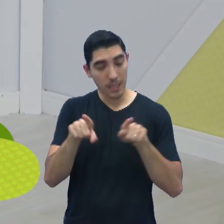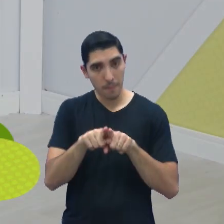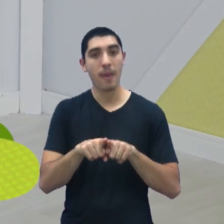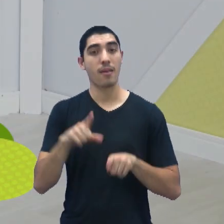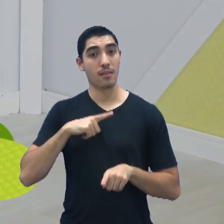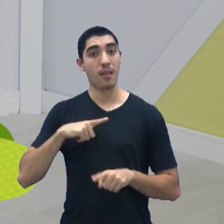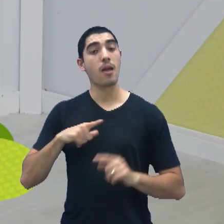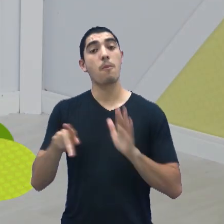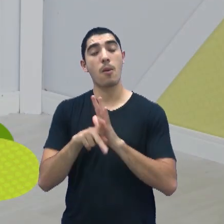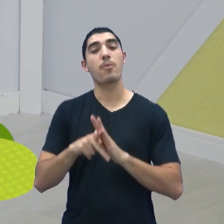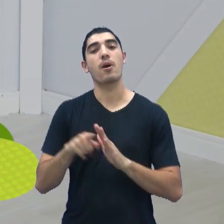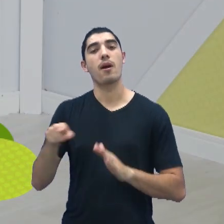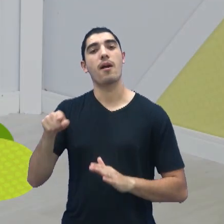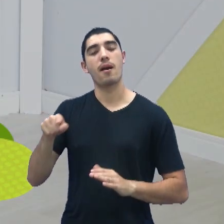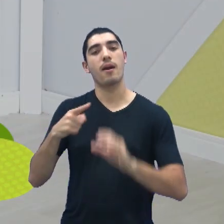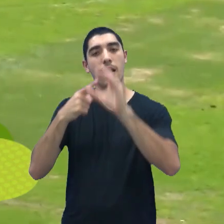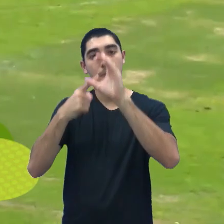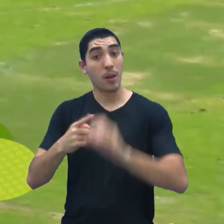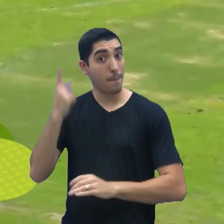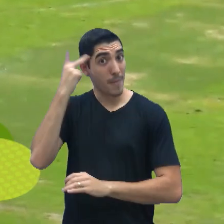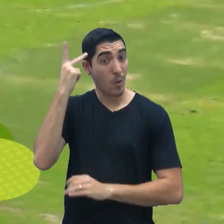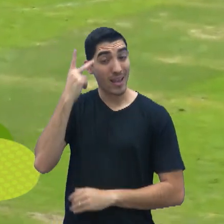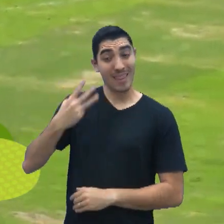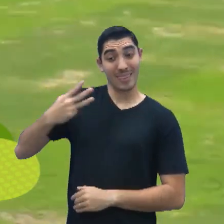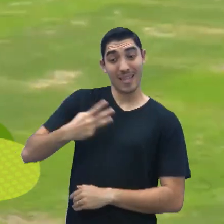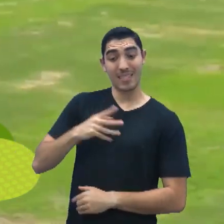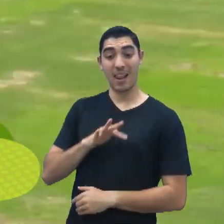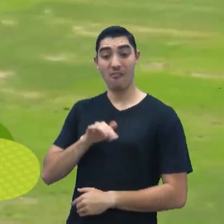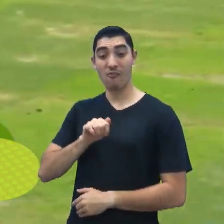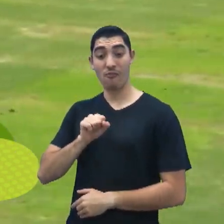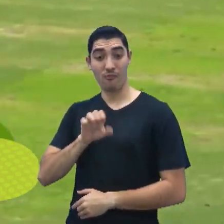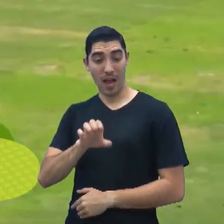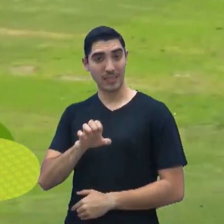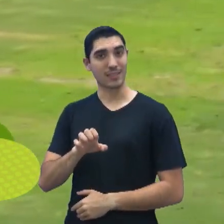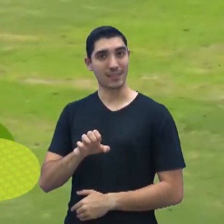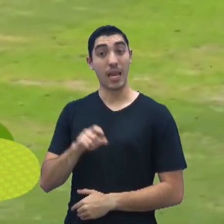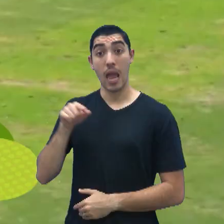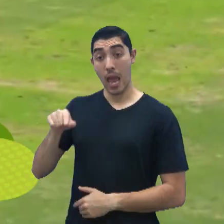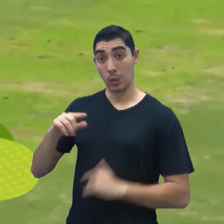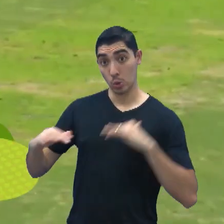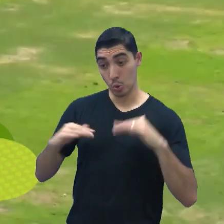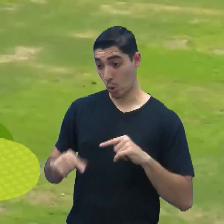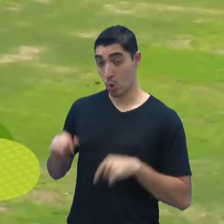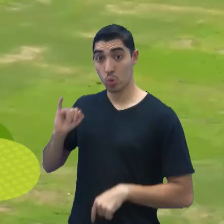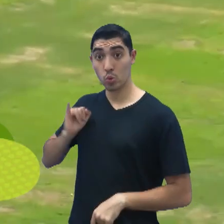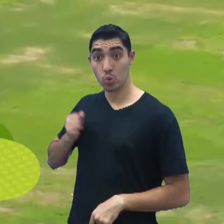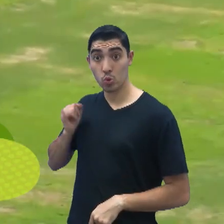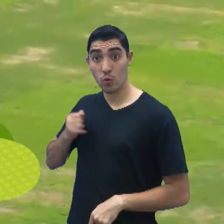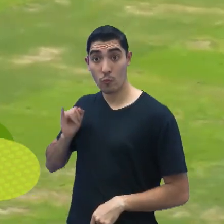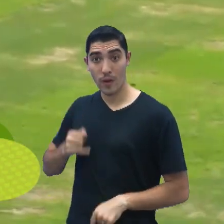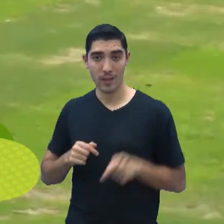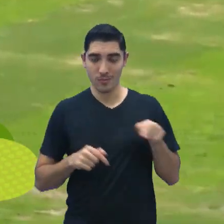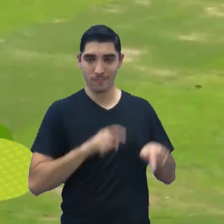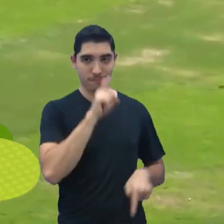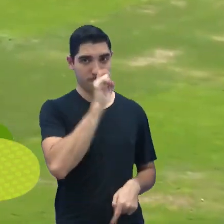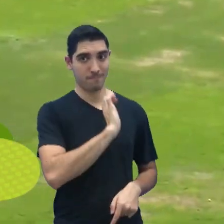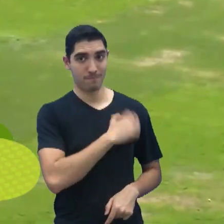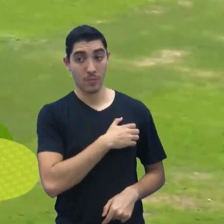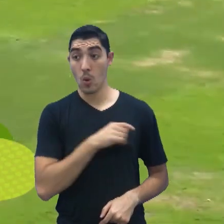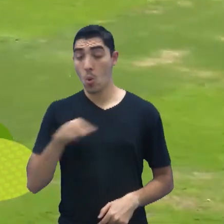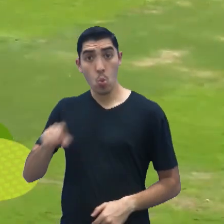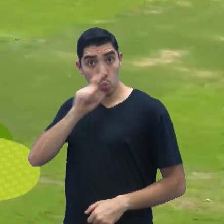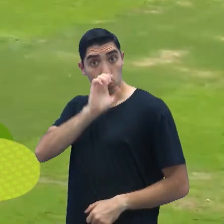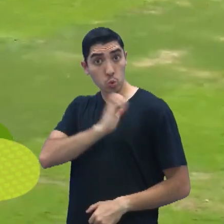da terceira fase do Campeonato Paulista da categoria para encarar o Juventus da Moca Belo. A Águia do Vale está na liderança do